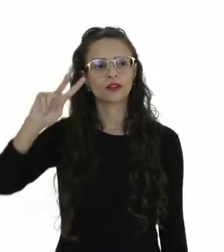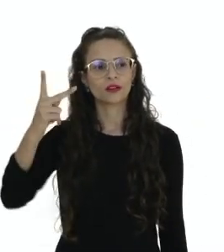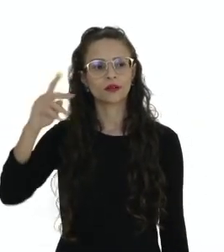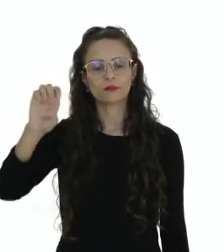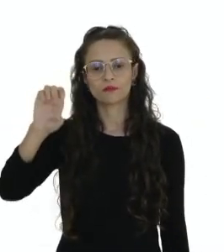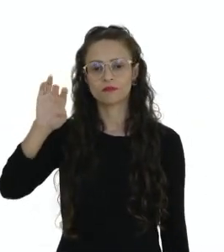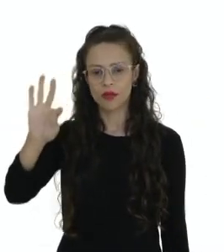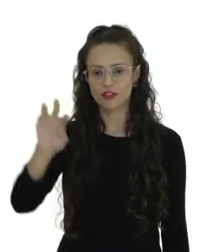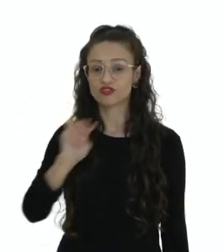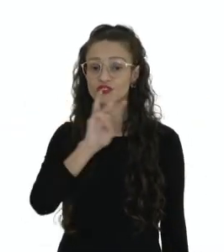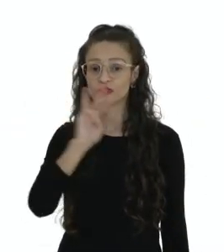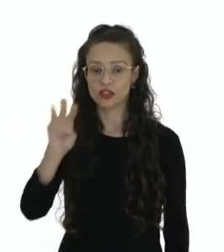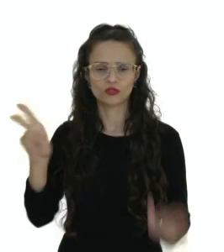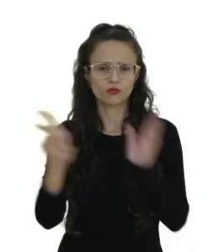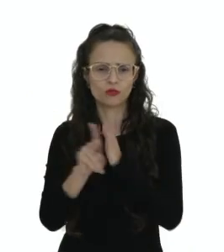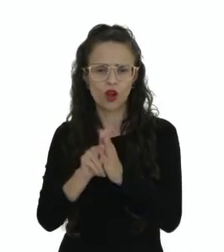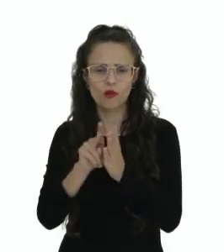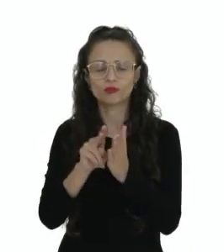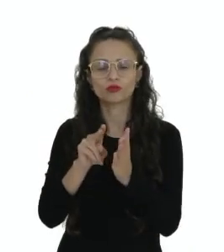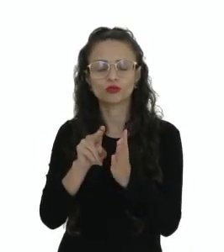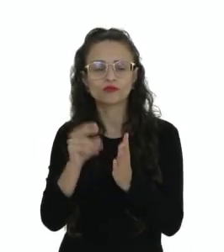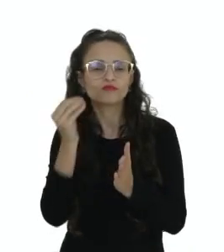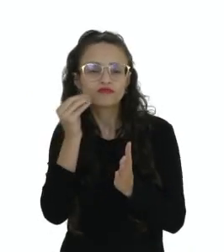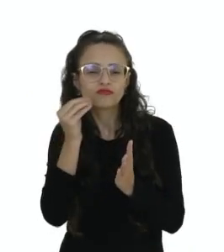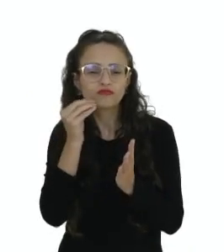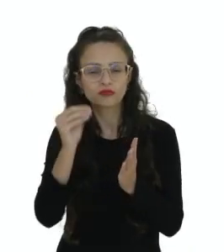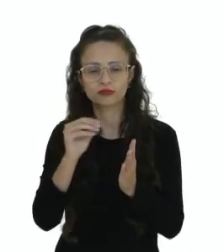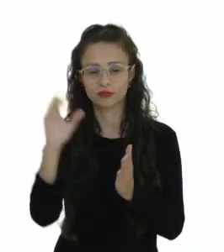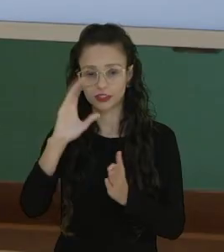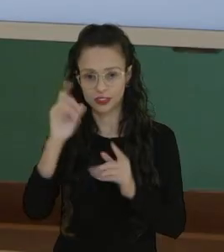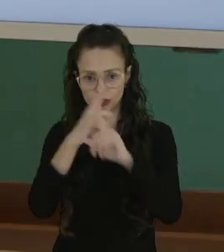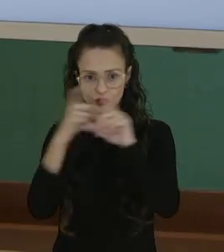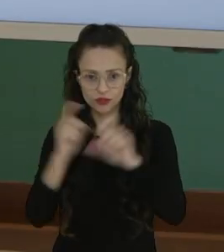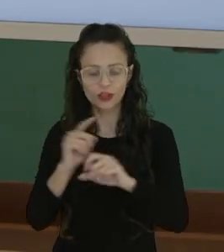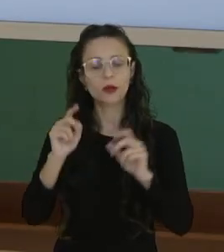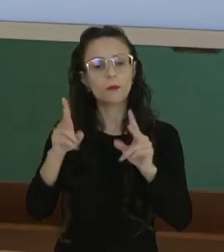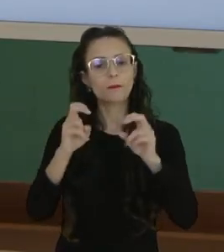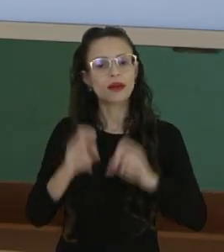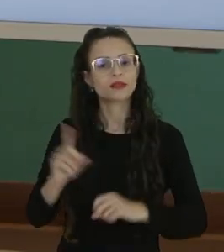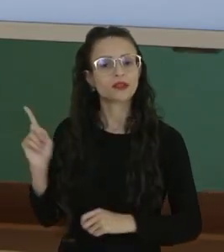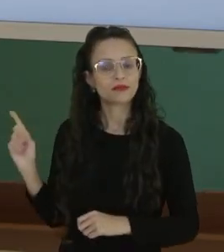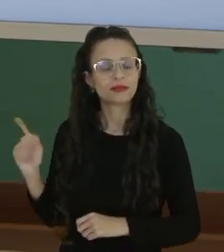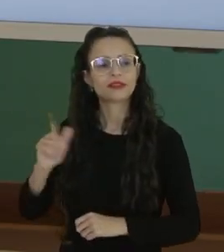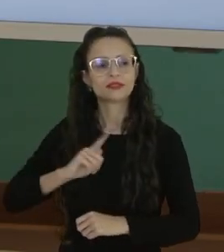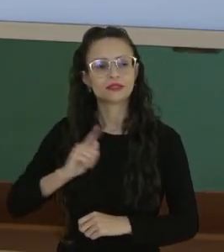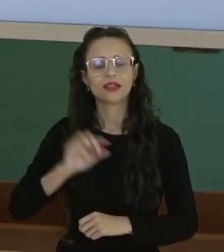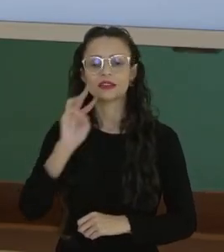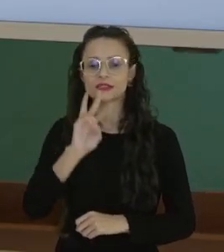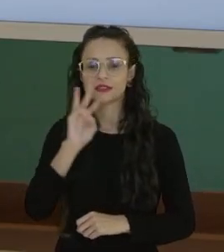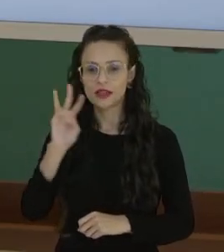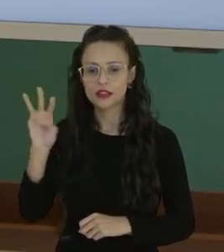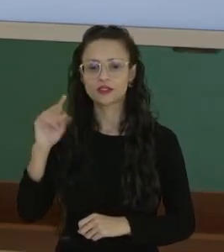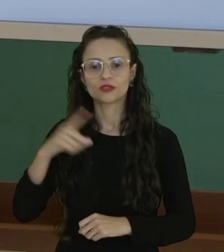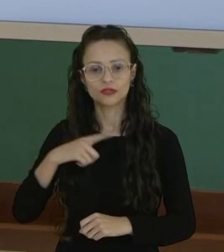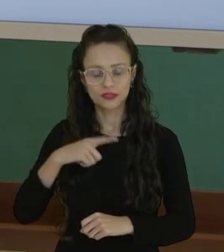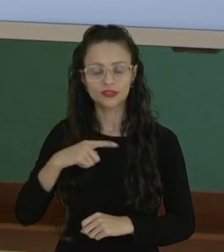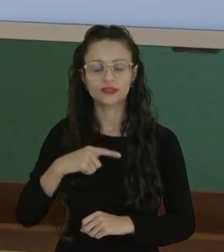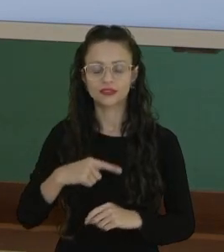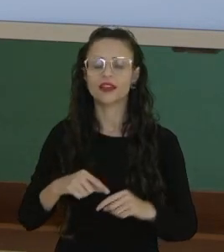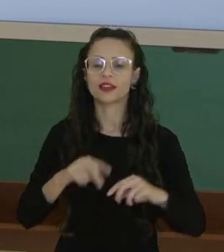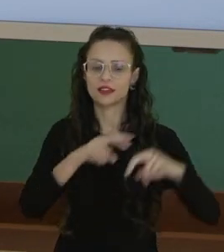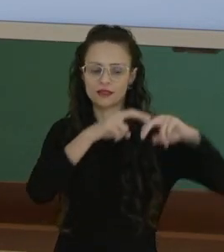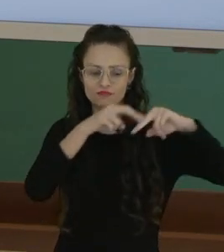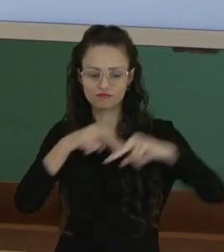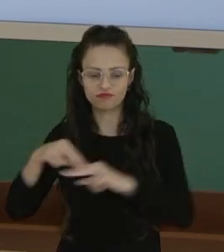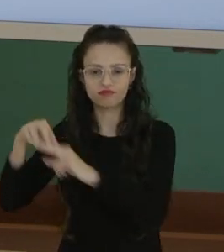site de simulações científicas, em que você pode perceber aqui que nesse site ele tem a rampa de skate.